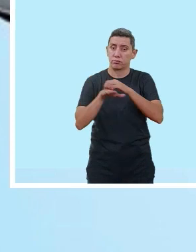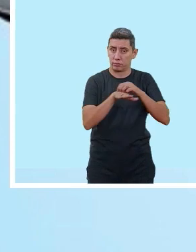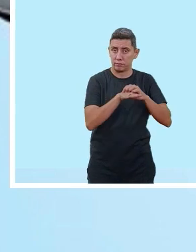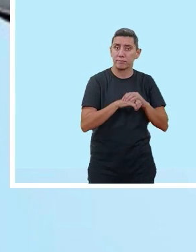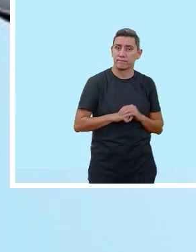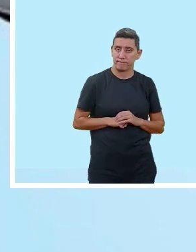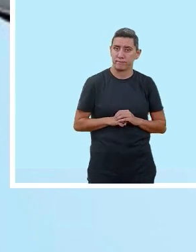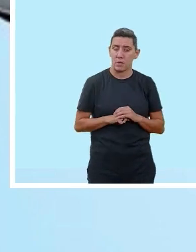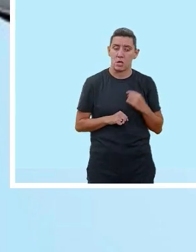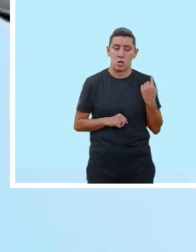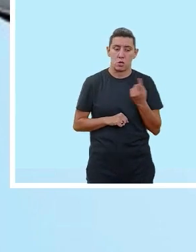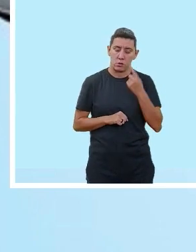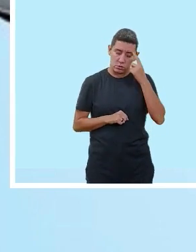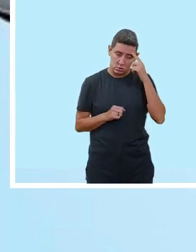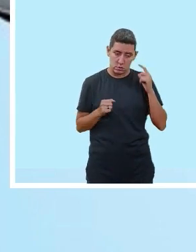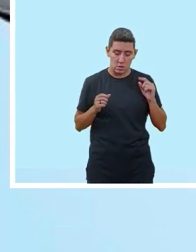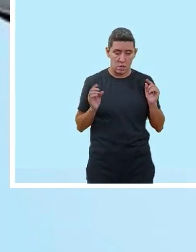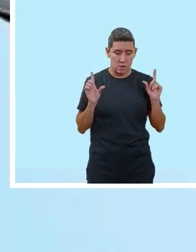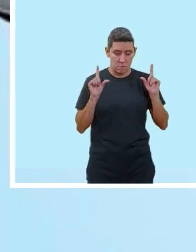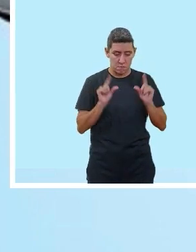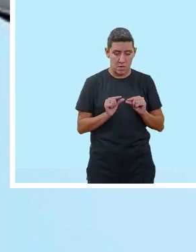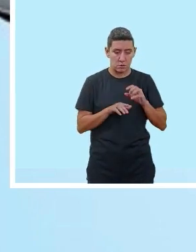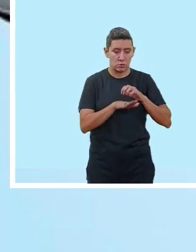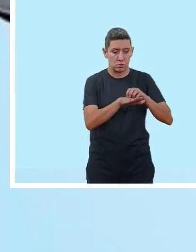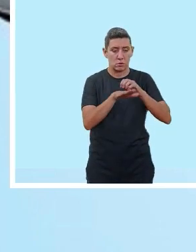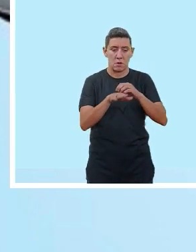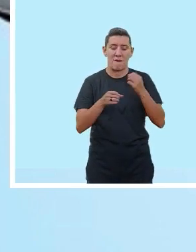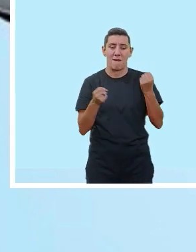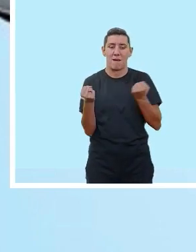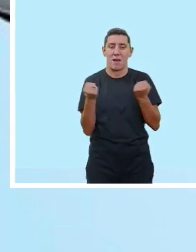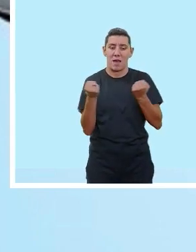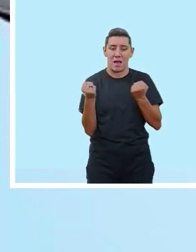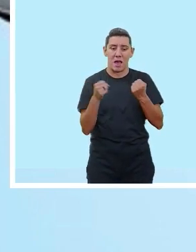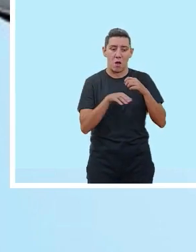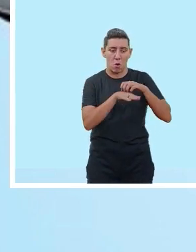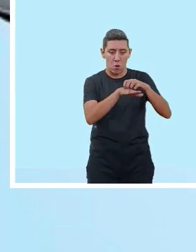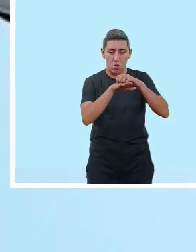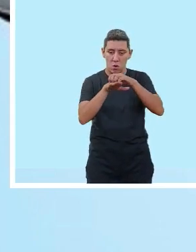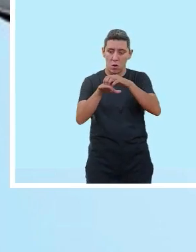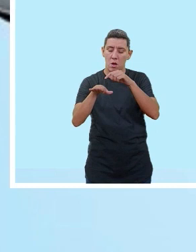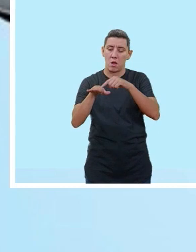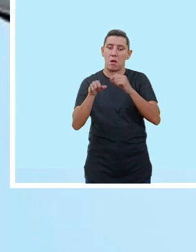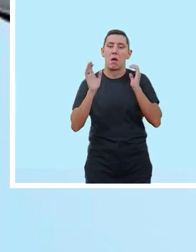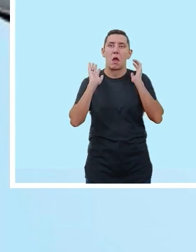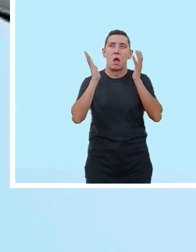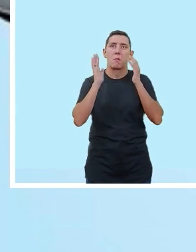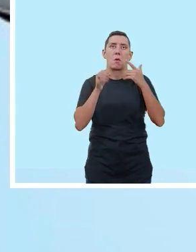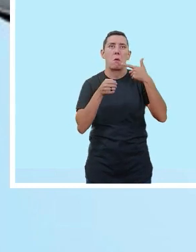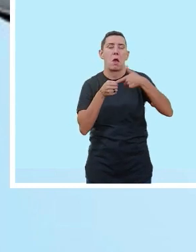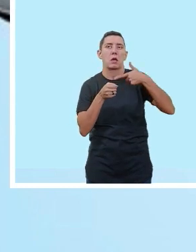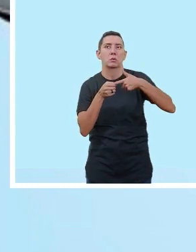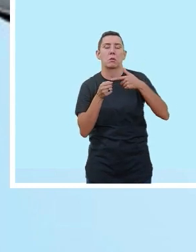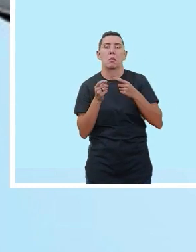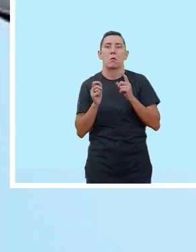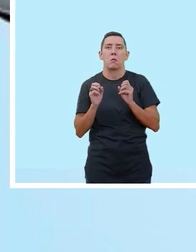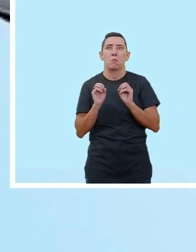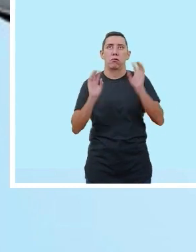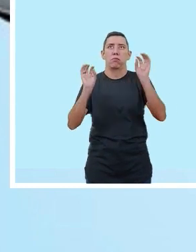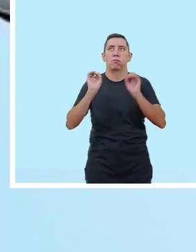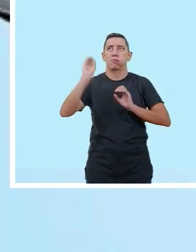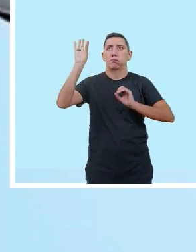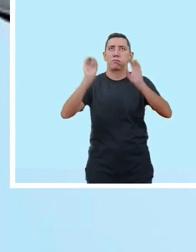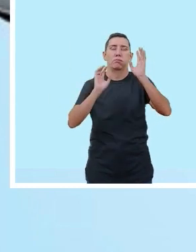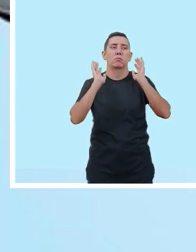uma eletrificação do transporte. Então, o carro elétrico, né? Não necessariamente a Huawei, você vai comprar um carro da